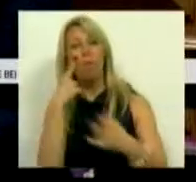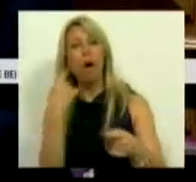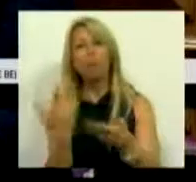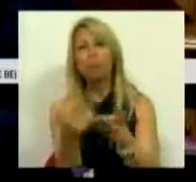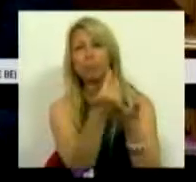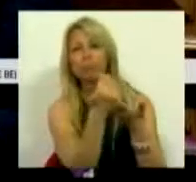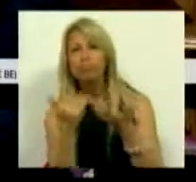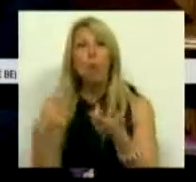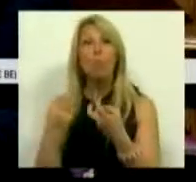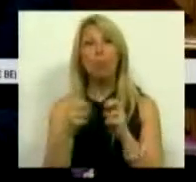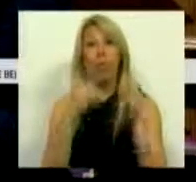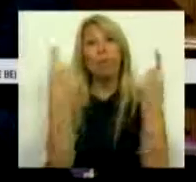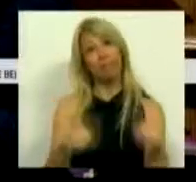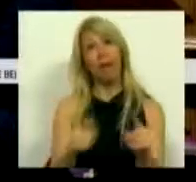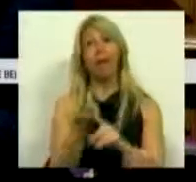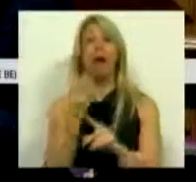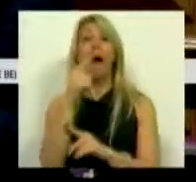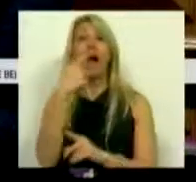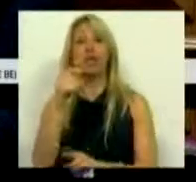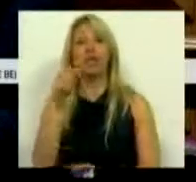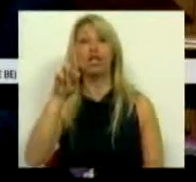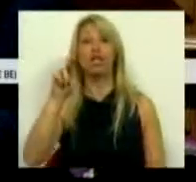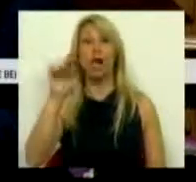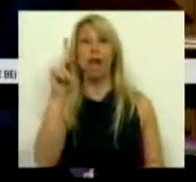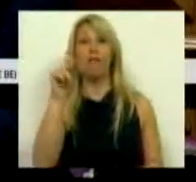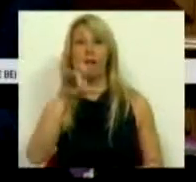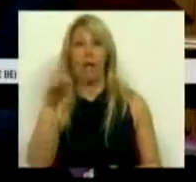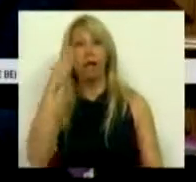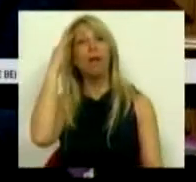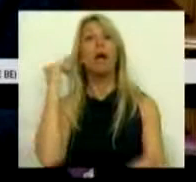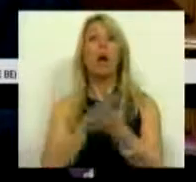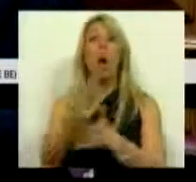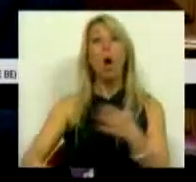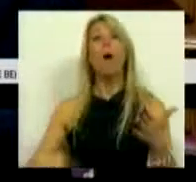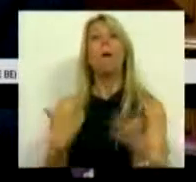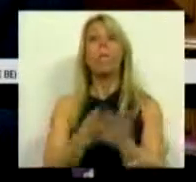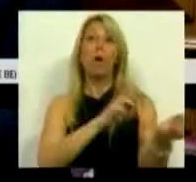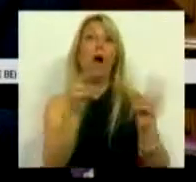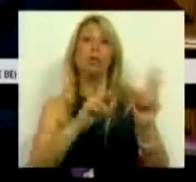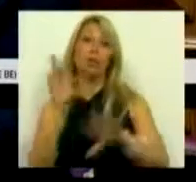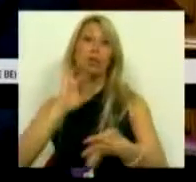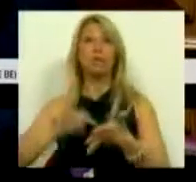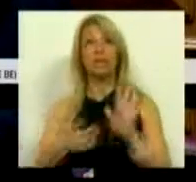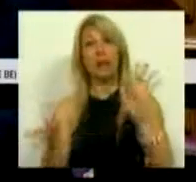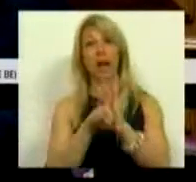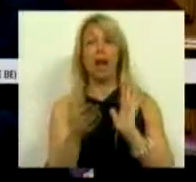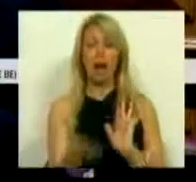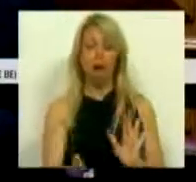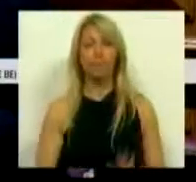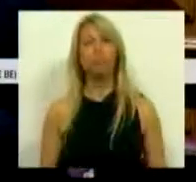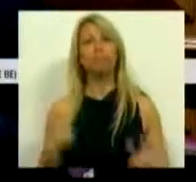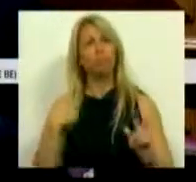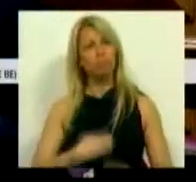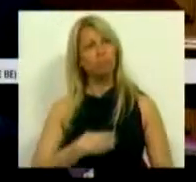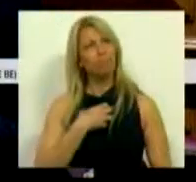arte chávega se confronta e, em consequência, propor as necessárias alterações legislativas. Com